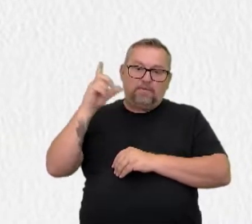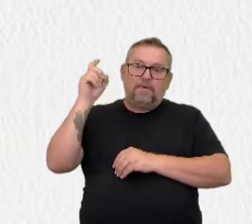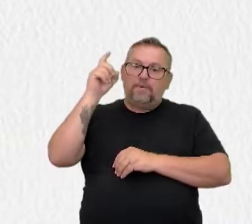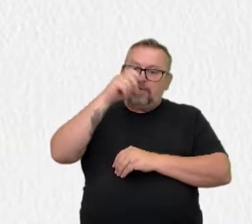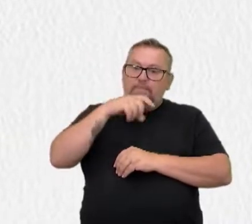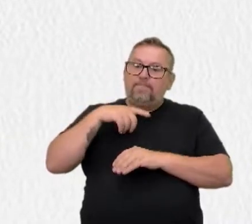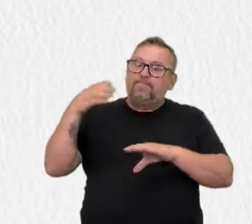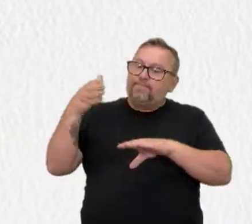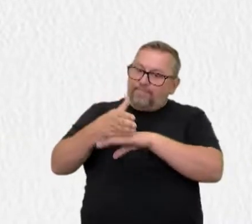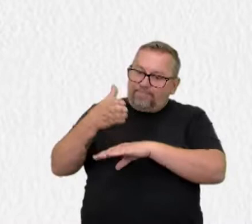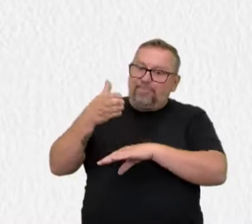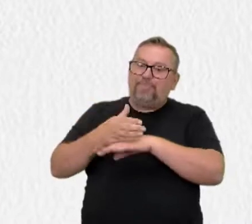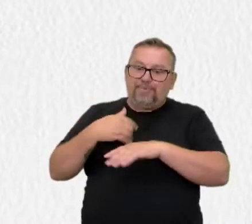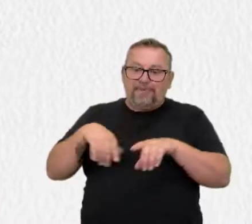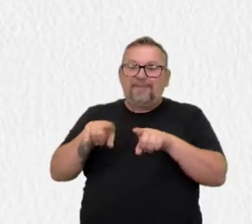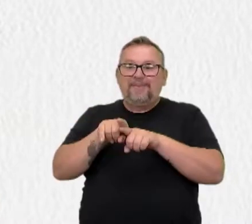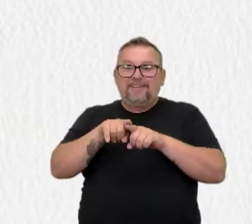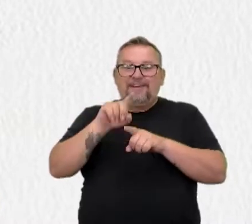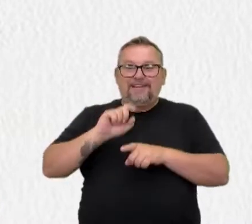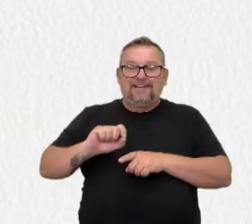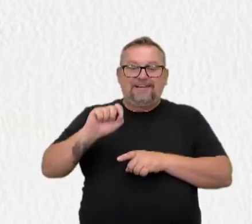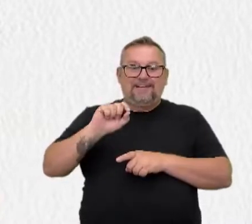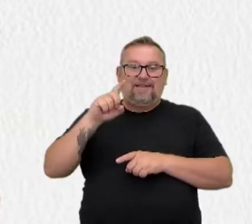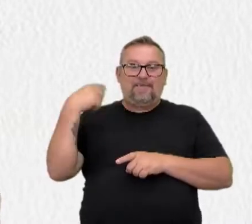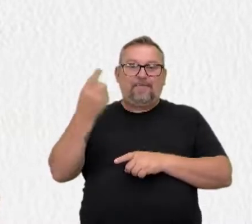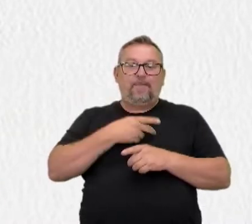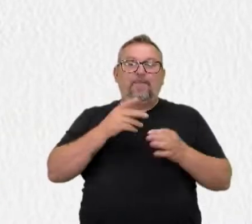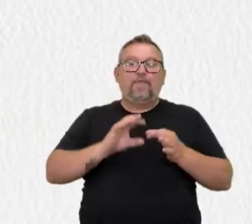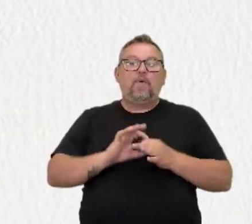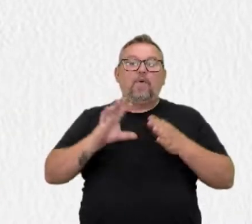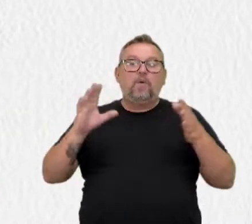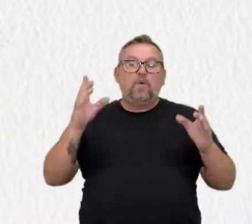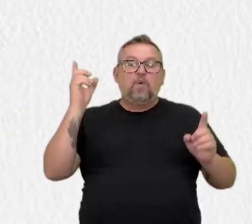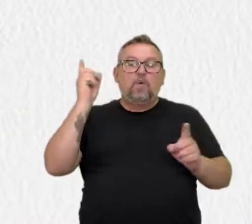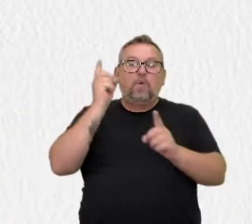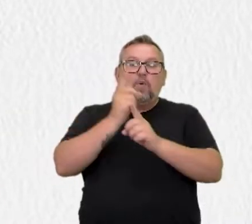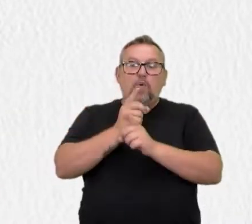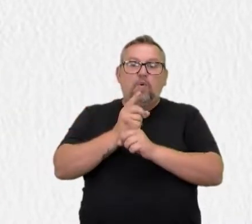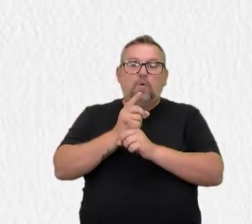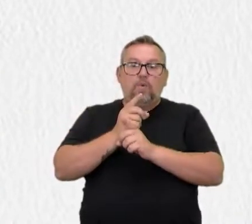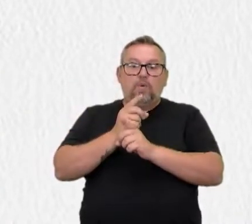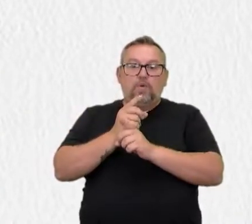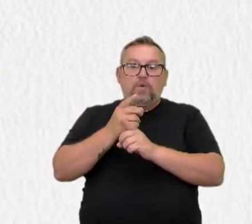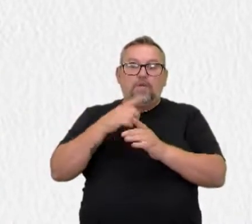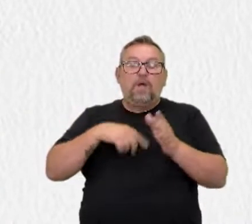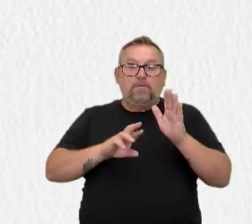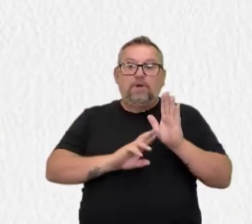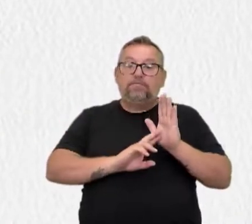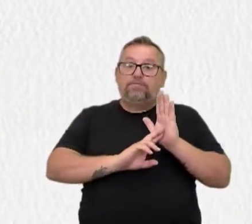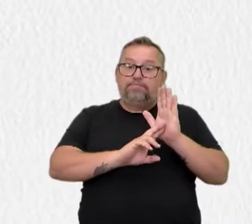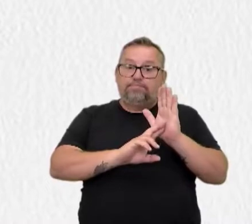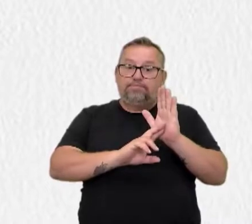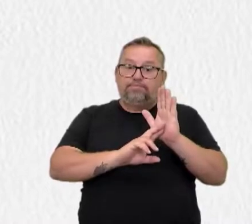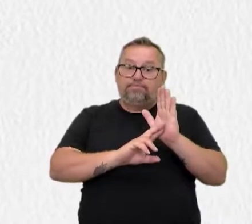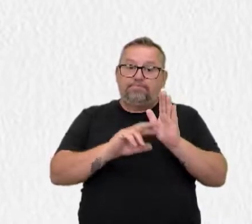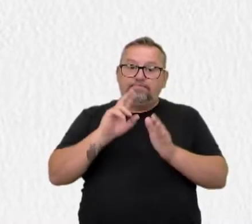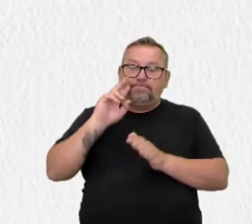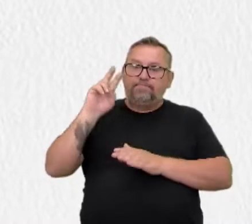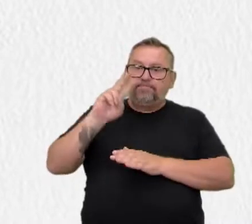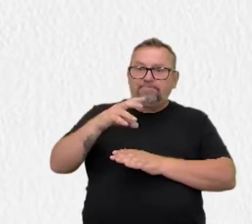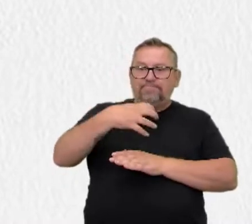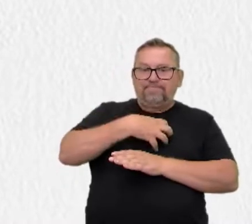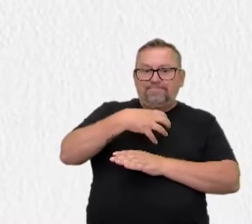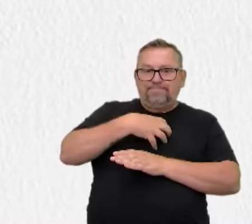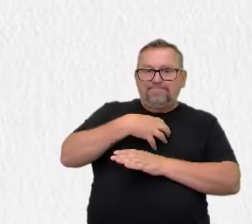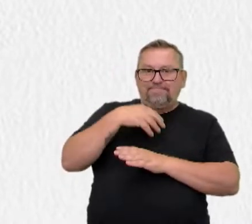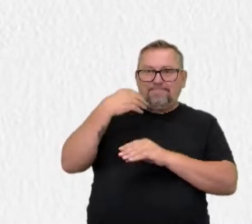tem acesso, e também ele nos permite a identificação, né? Trazer uma representatividade. Então eu olho aquela situação, aquele